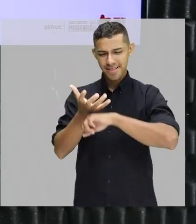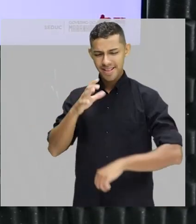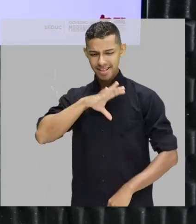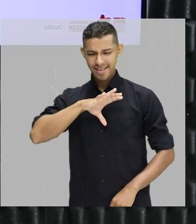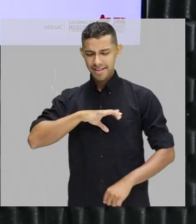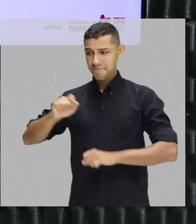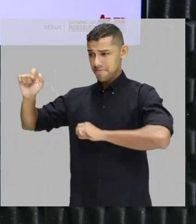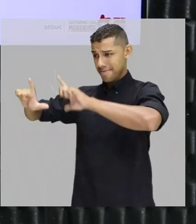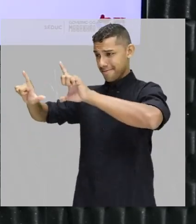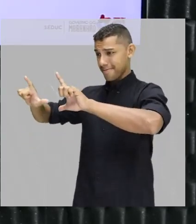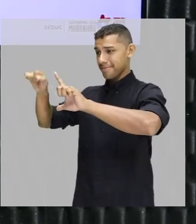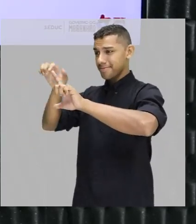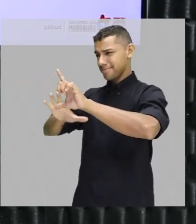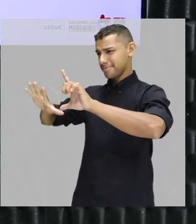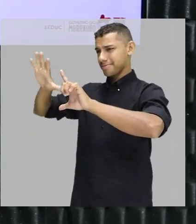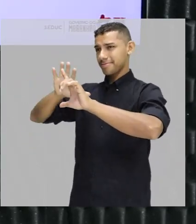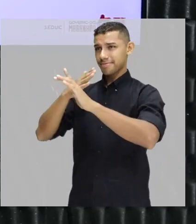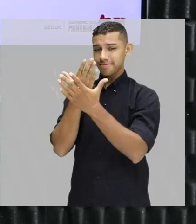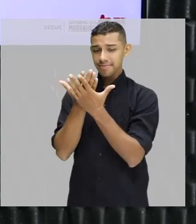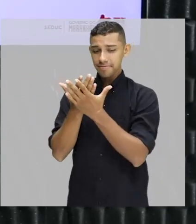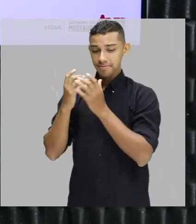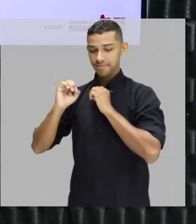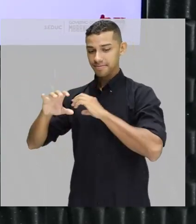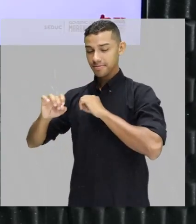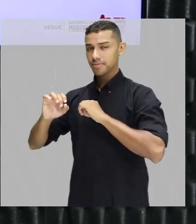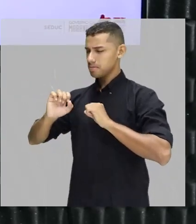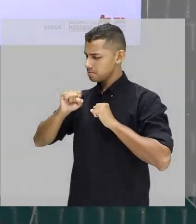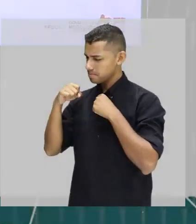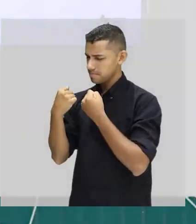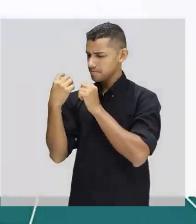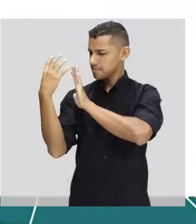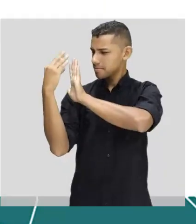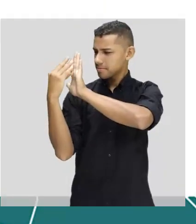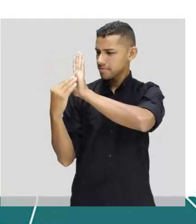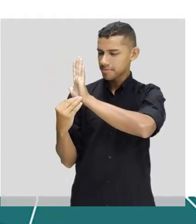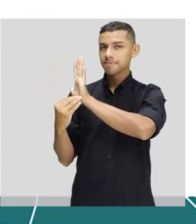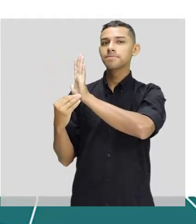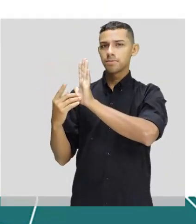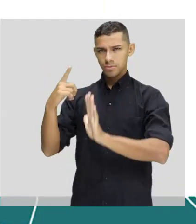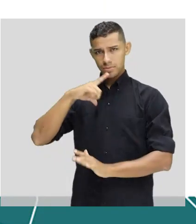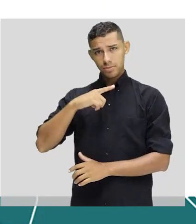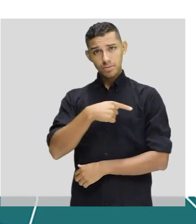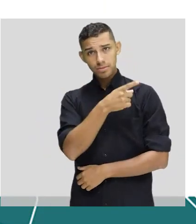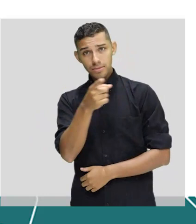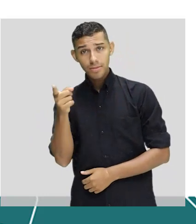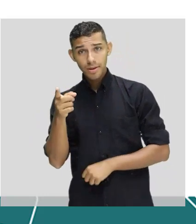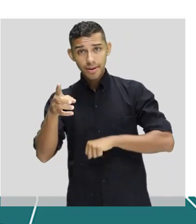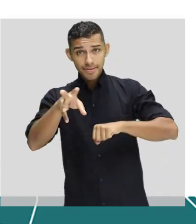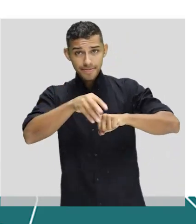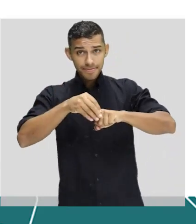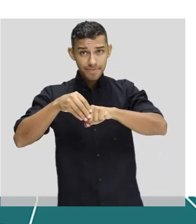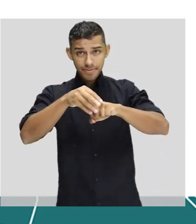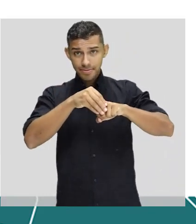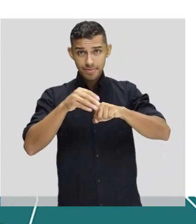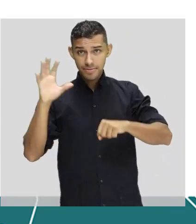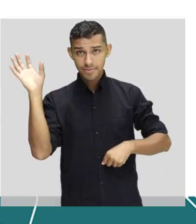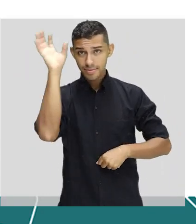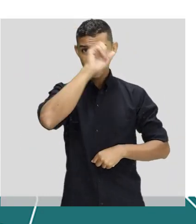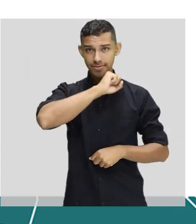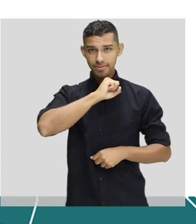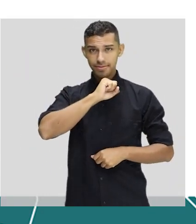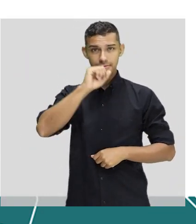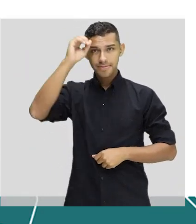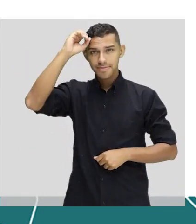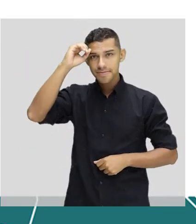TV Educação e no portal do estudante que tem muito conteúdo para vocês. Na aula de hoje vamos falar sobre as